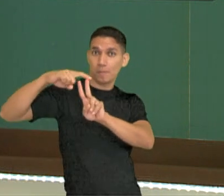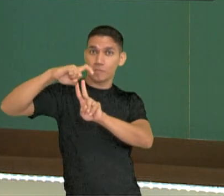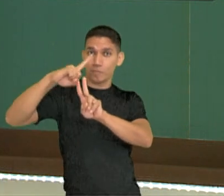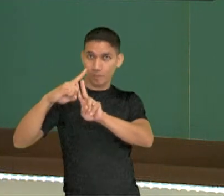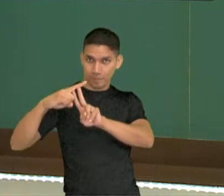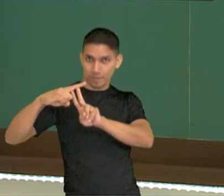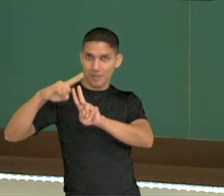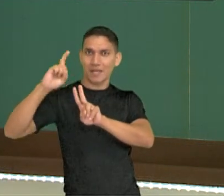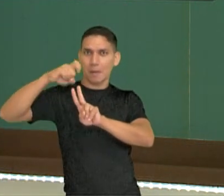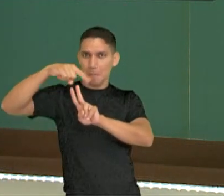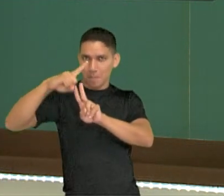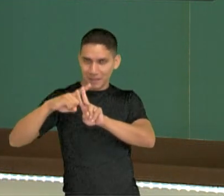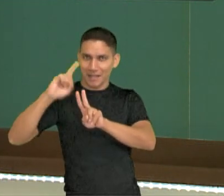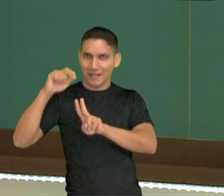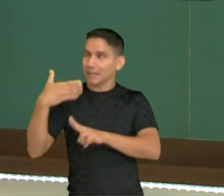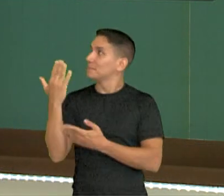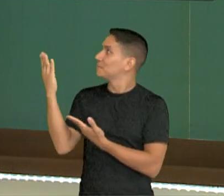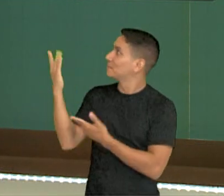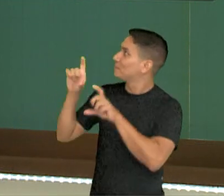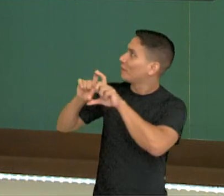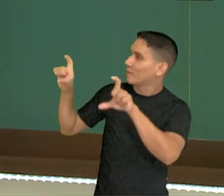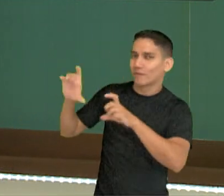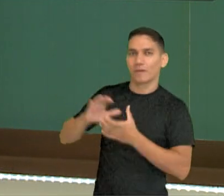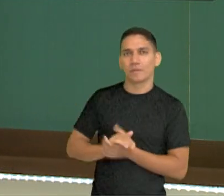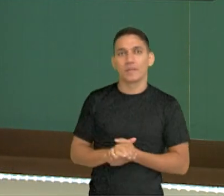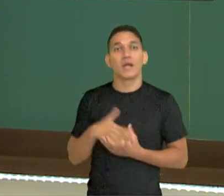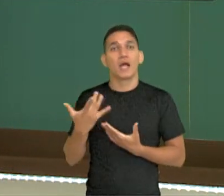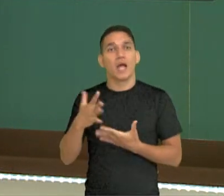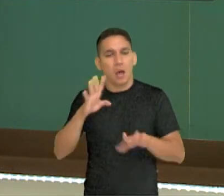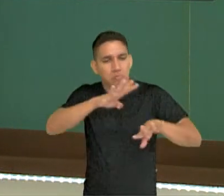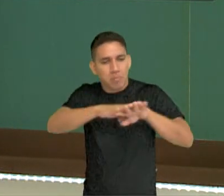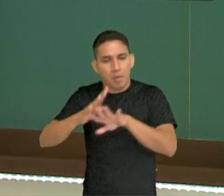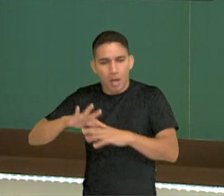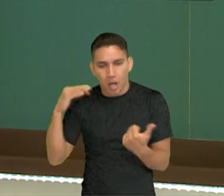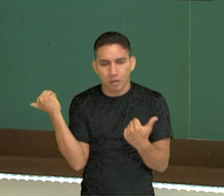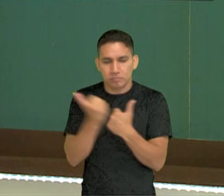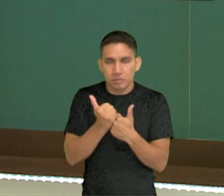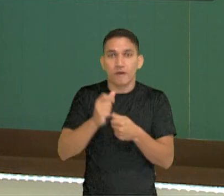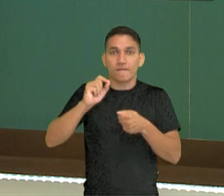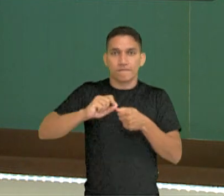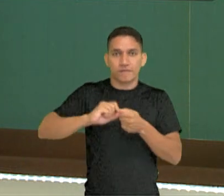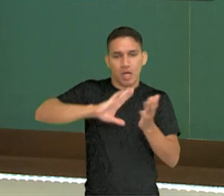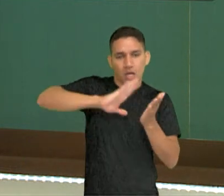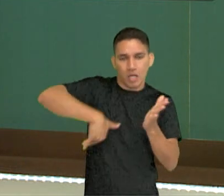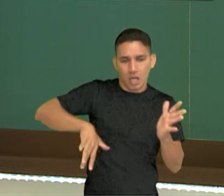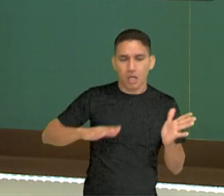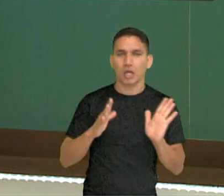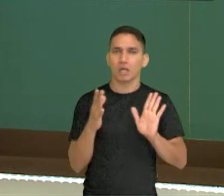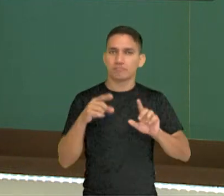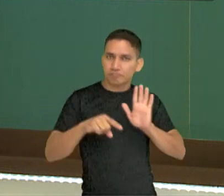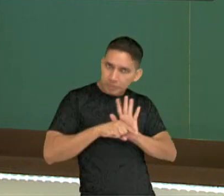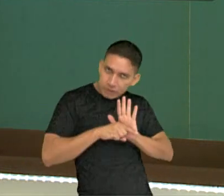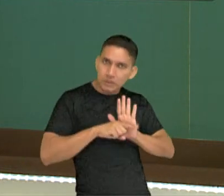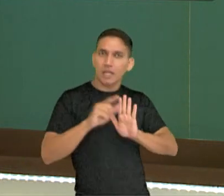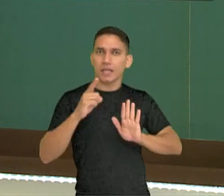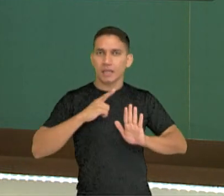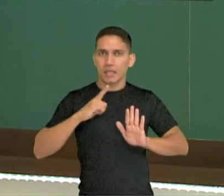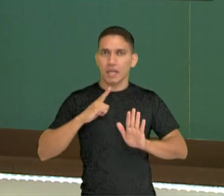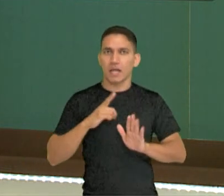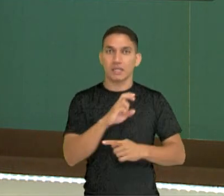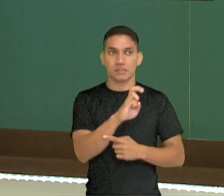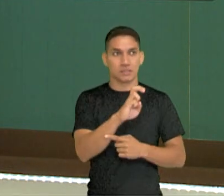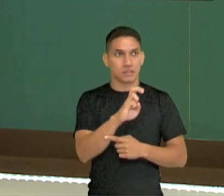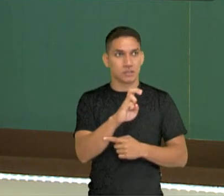5π sobre 4, tá aqui. Então, eu efetuei essa subtração, 5π sobre 4 menos